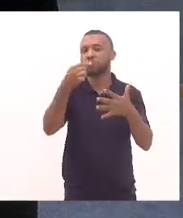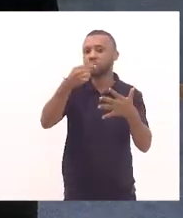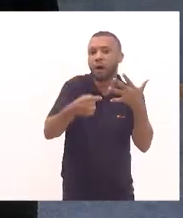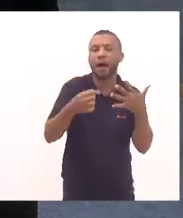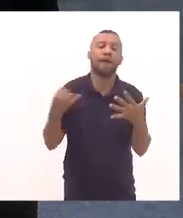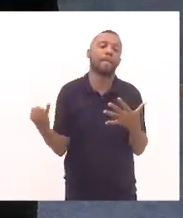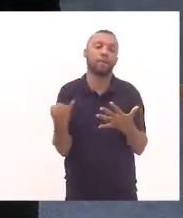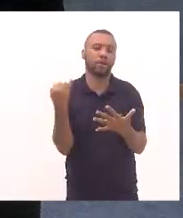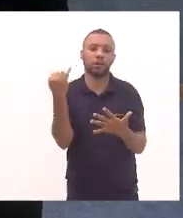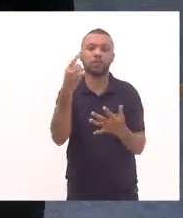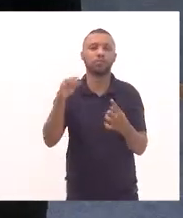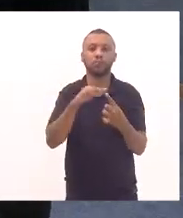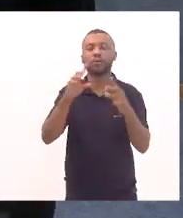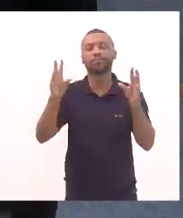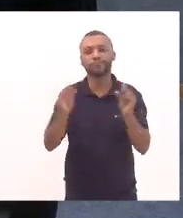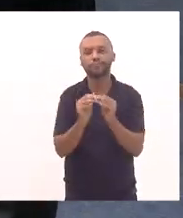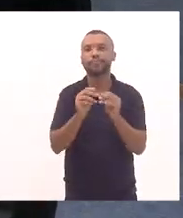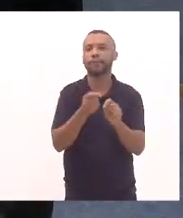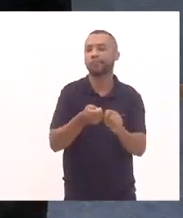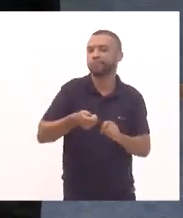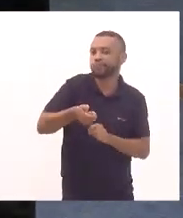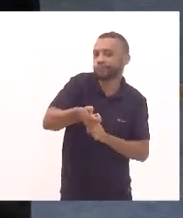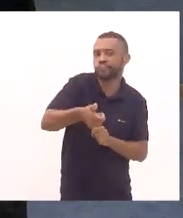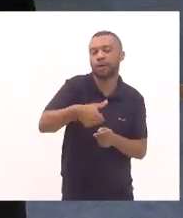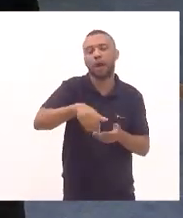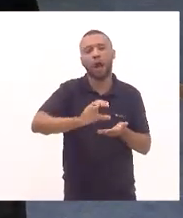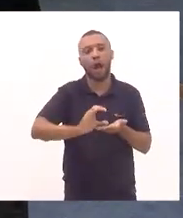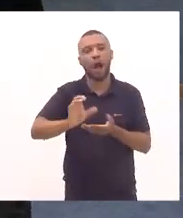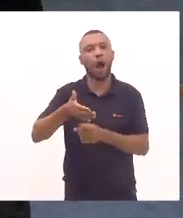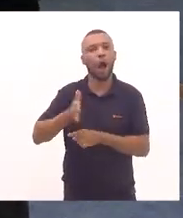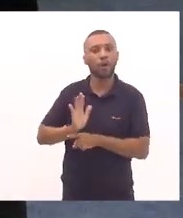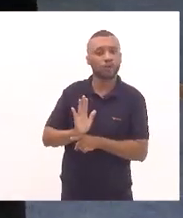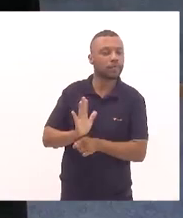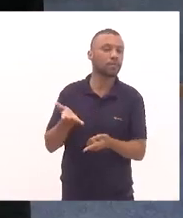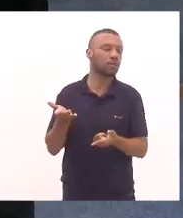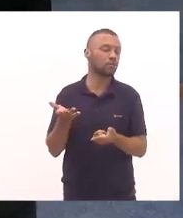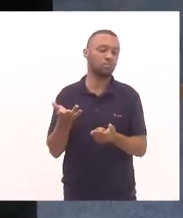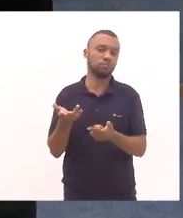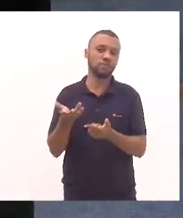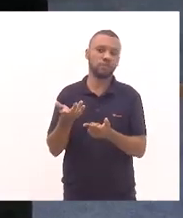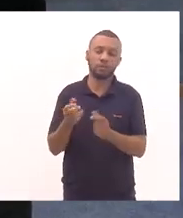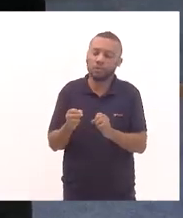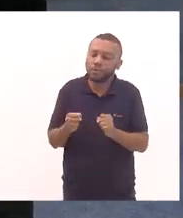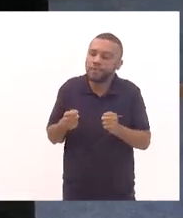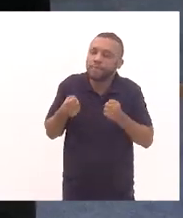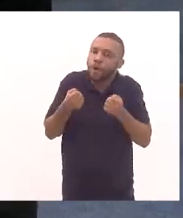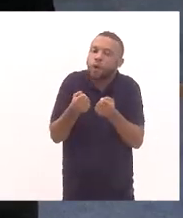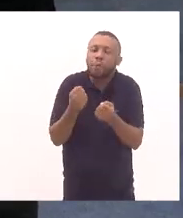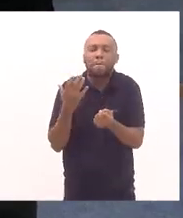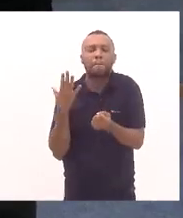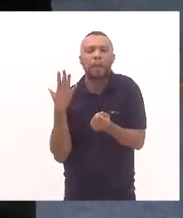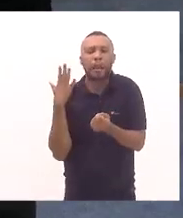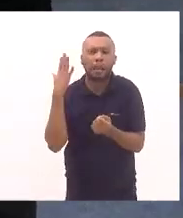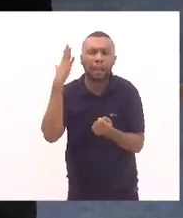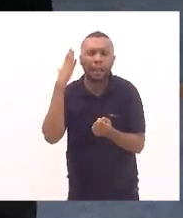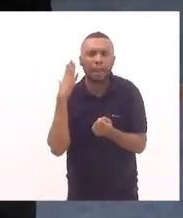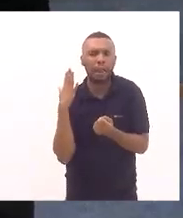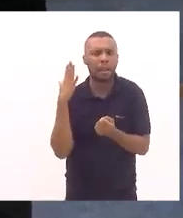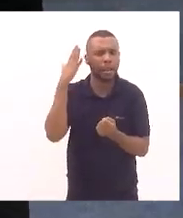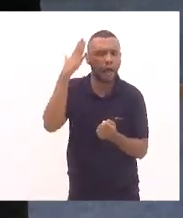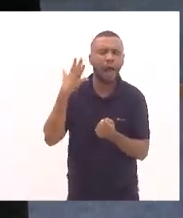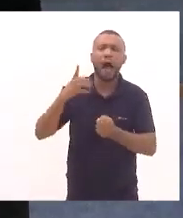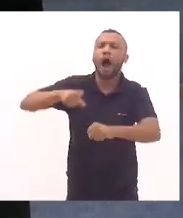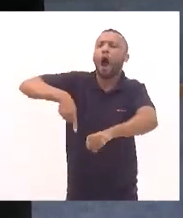importantes para definir benefícios, definir auxílios, depois de feito tudo esse esforço, um esforço de horas e horas e